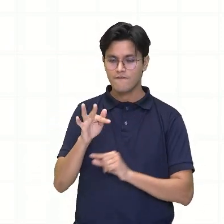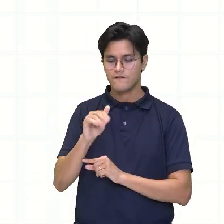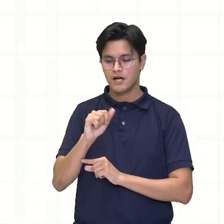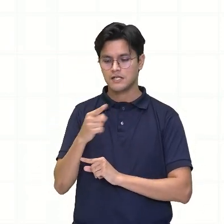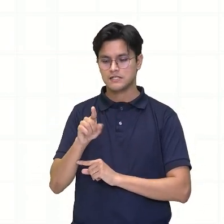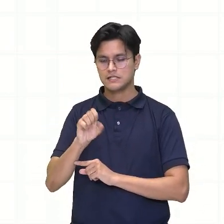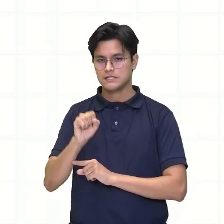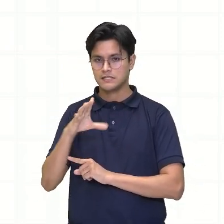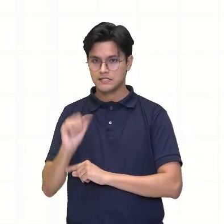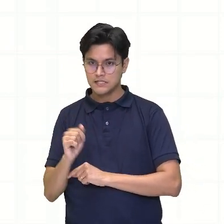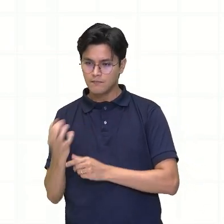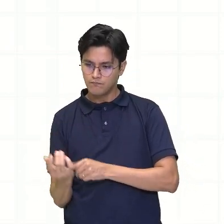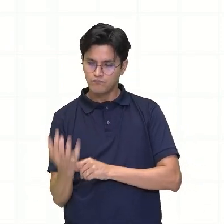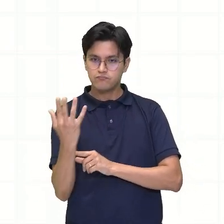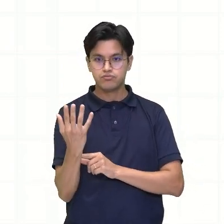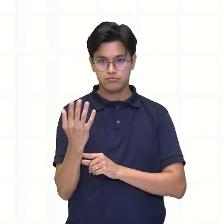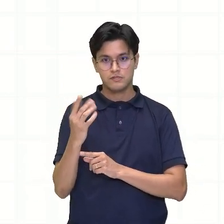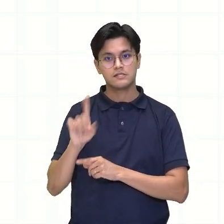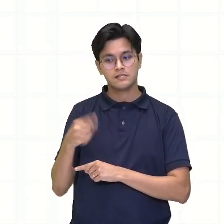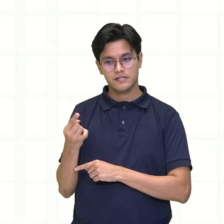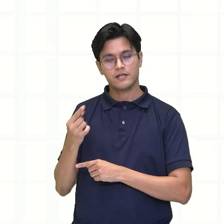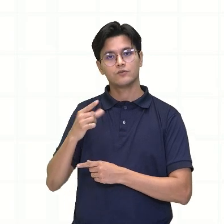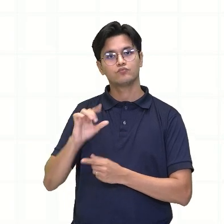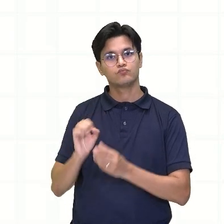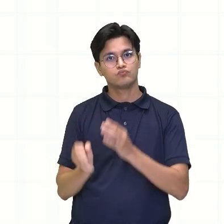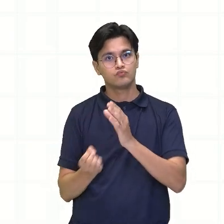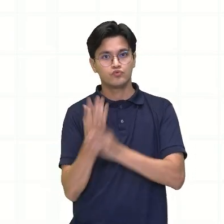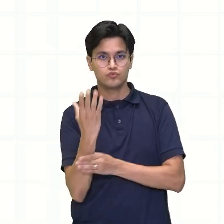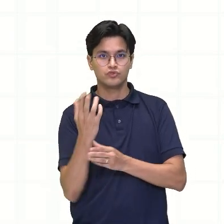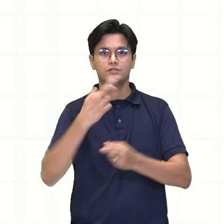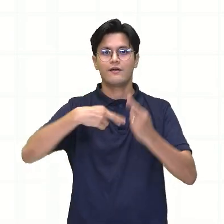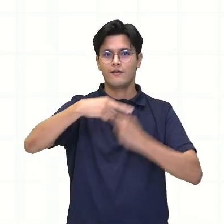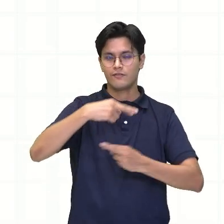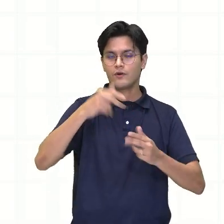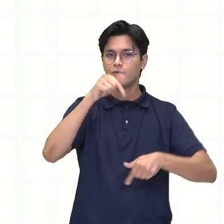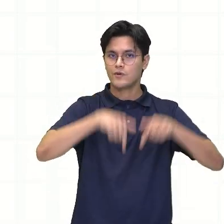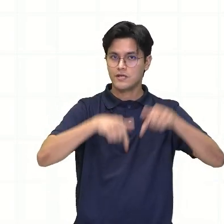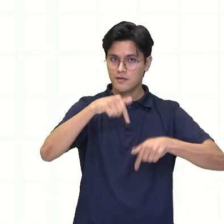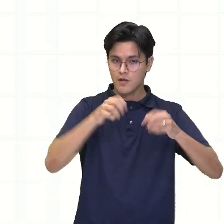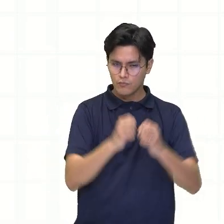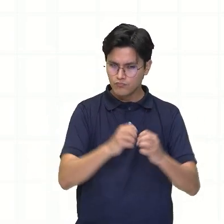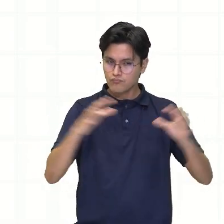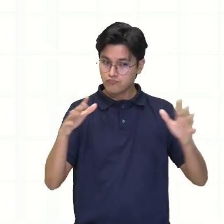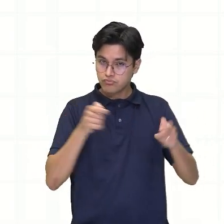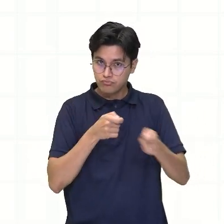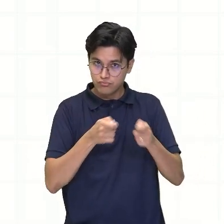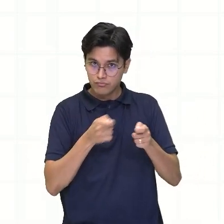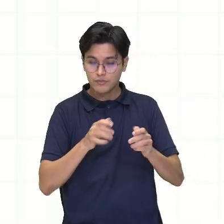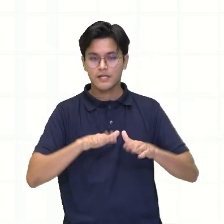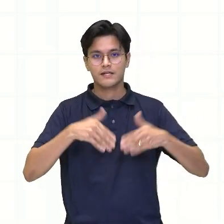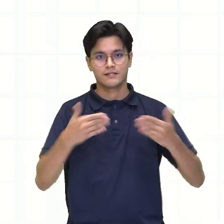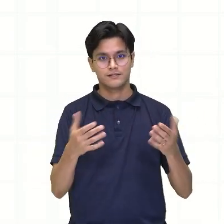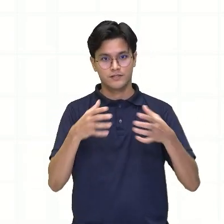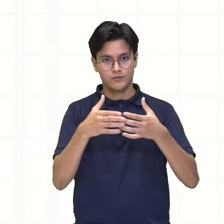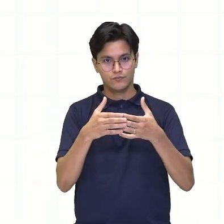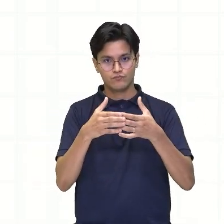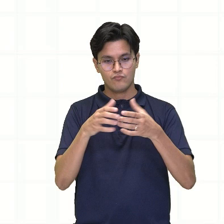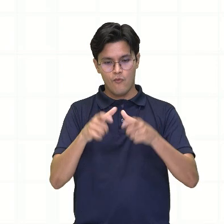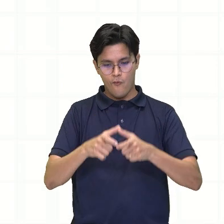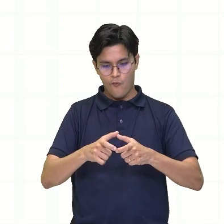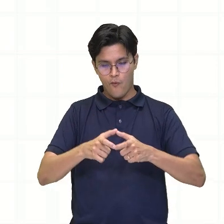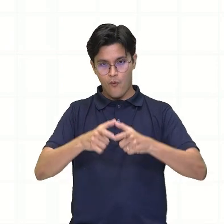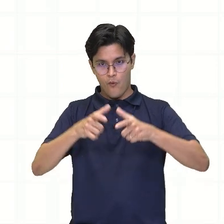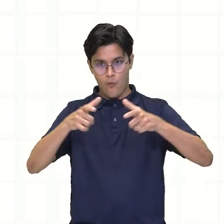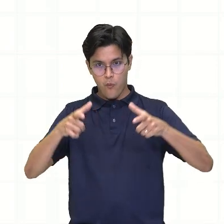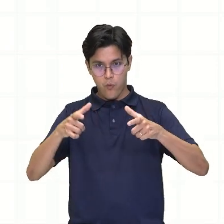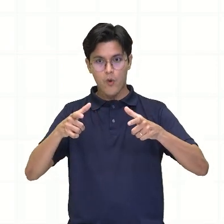reação química, uma explosão, né? Que vai, então, expandir toda essa área, fazendo com que o